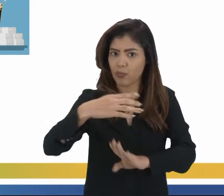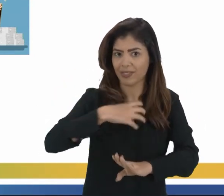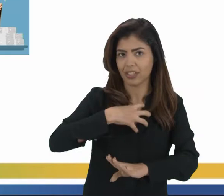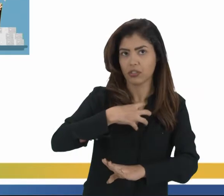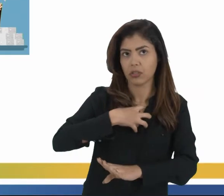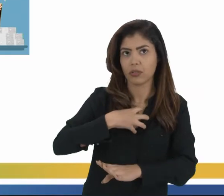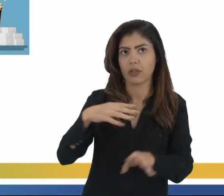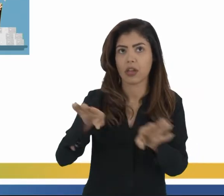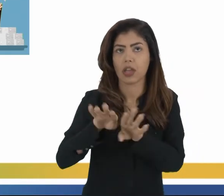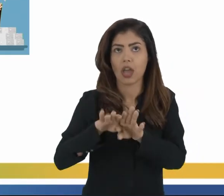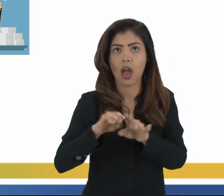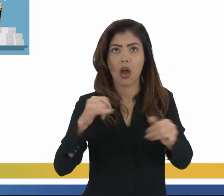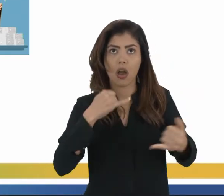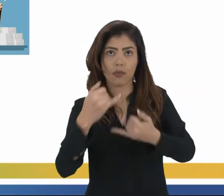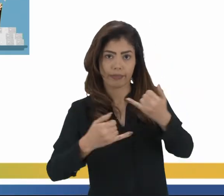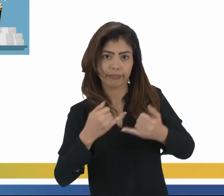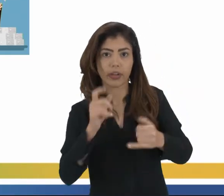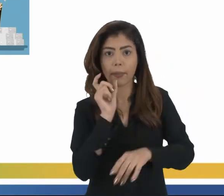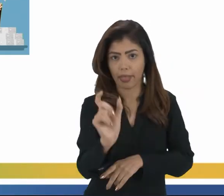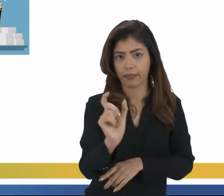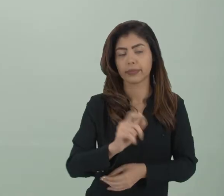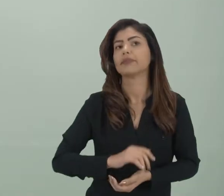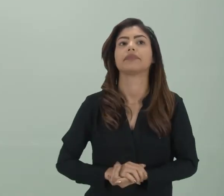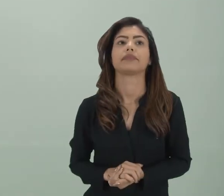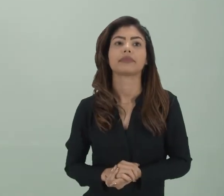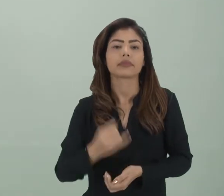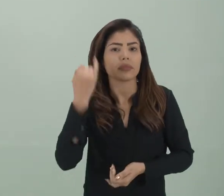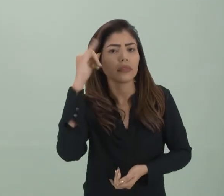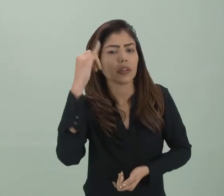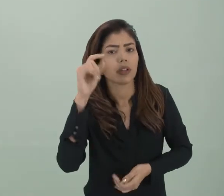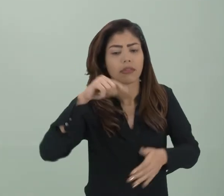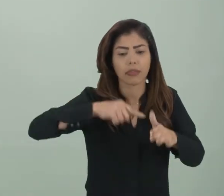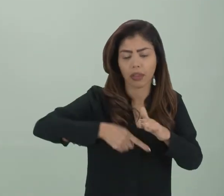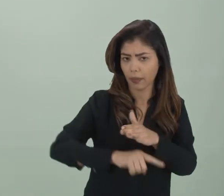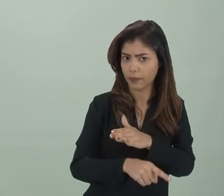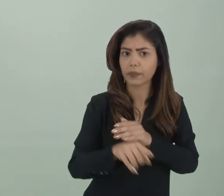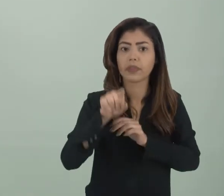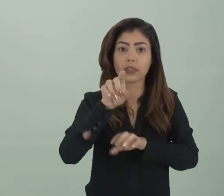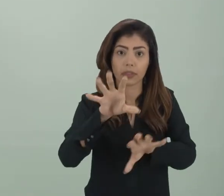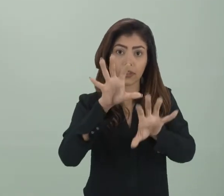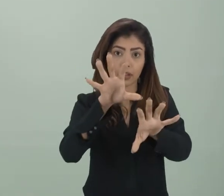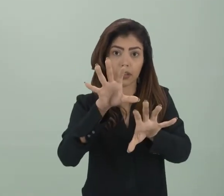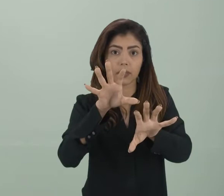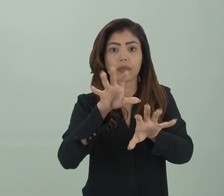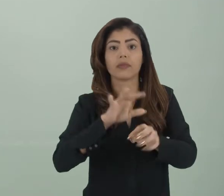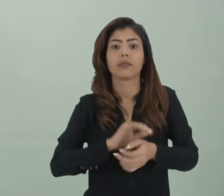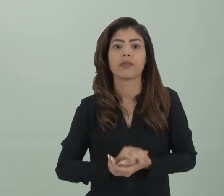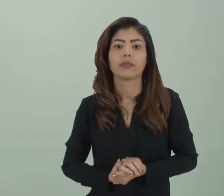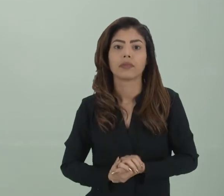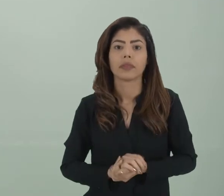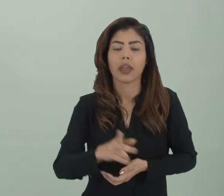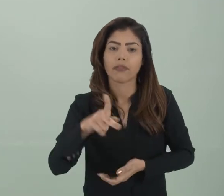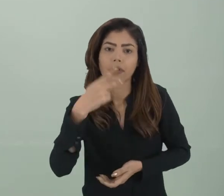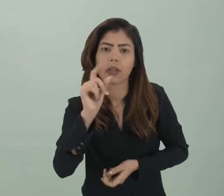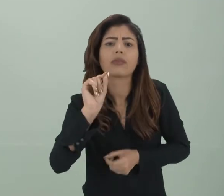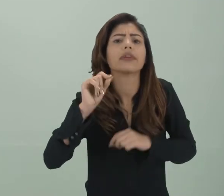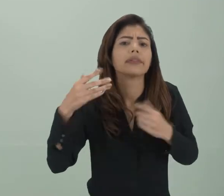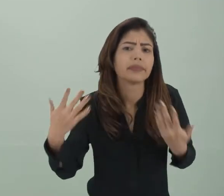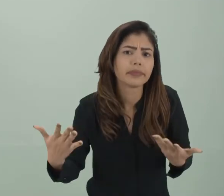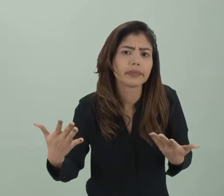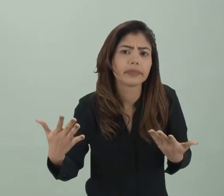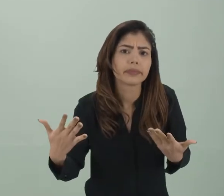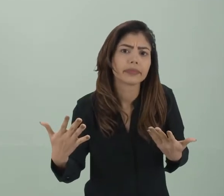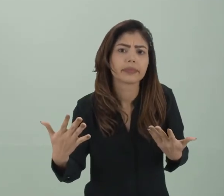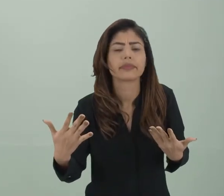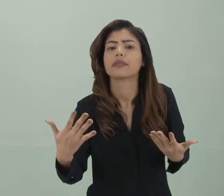ou o juego de palavras. A ideia da ironia, dentro dessa perspectiva, é dizer que